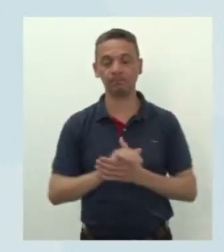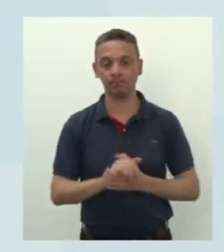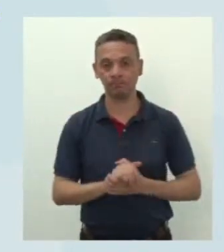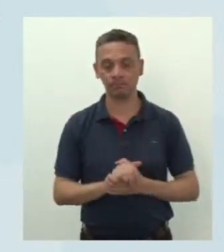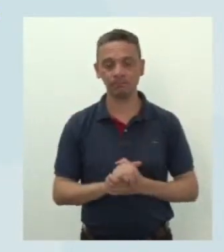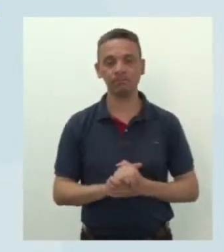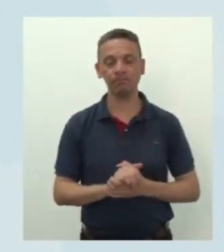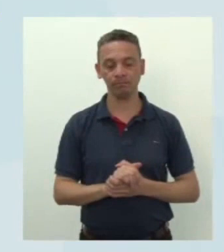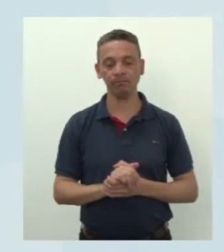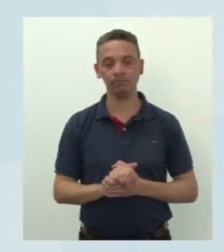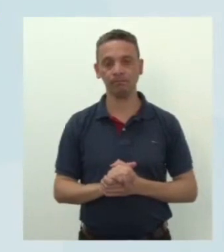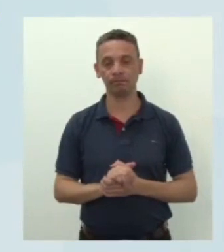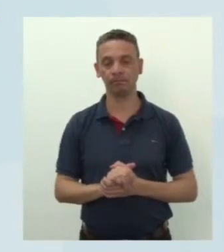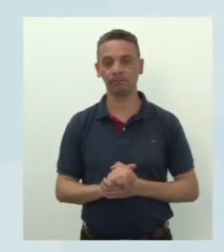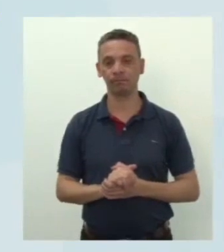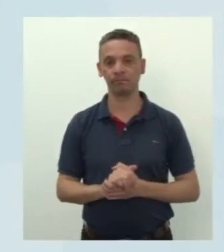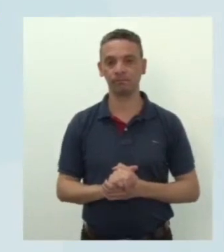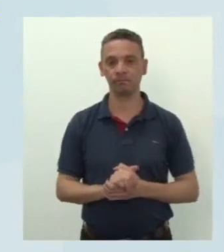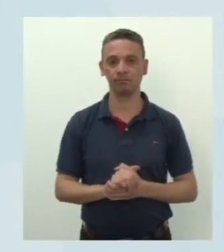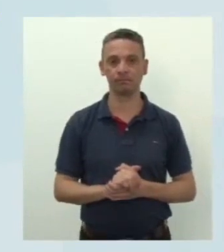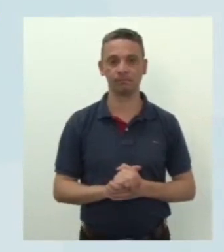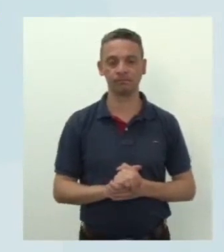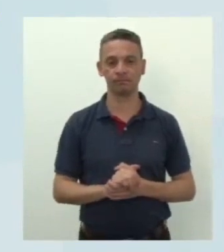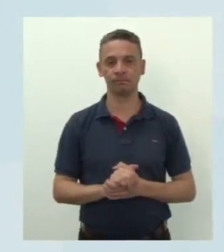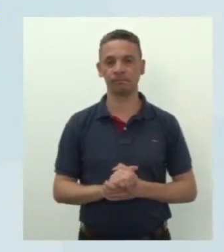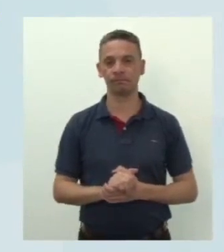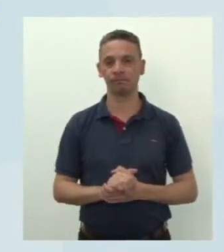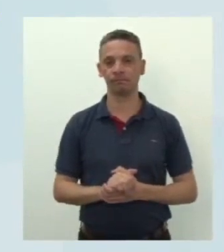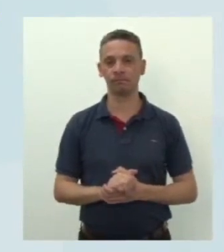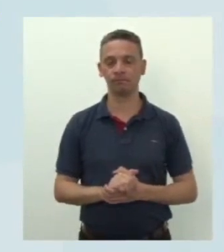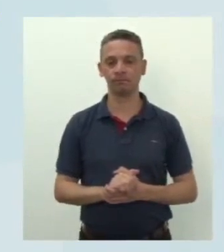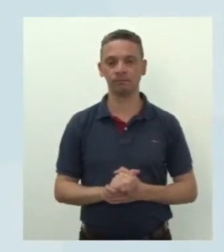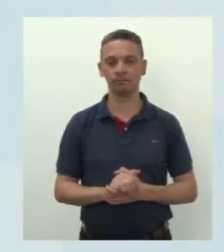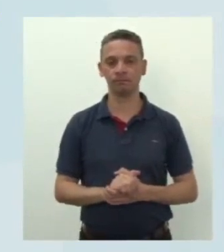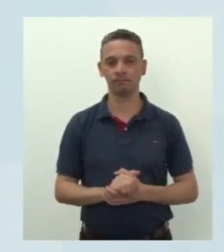no site do Centro de Mídias,